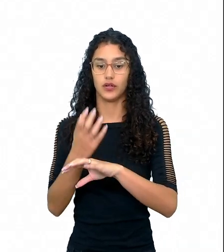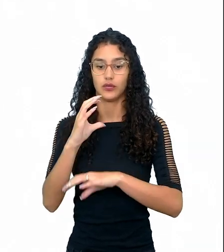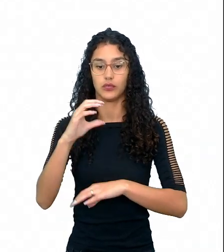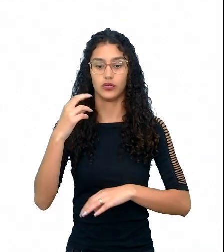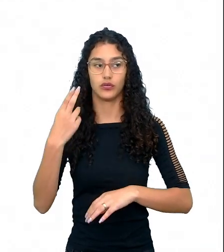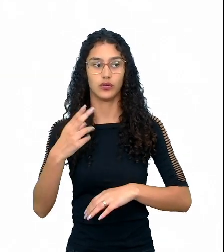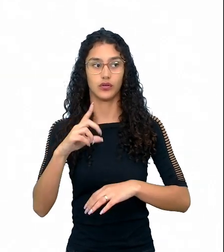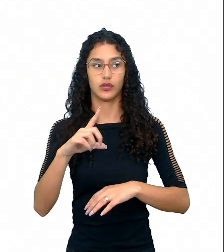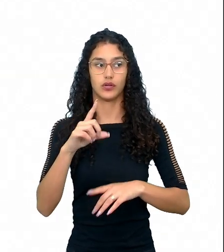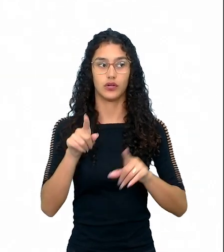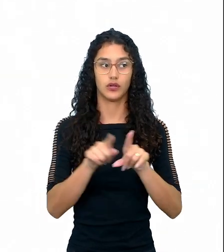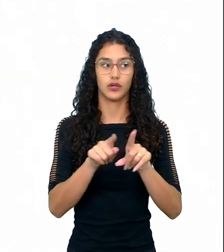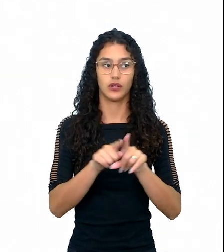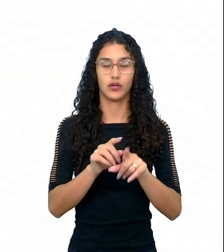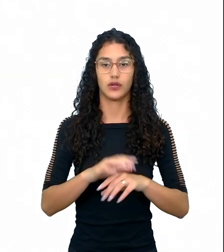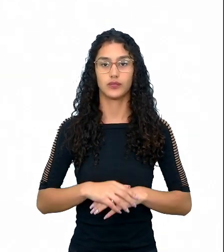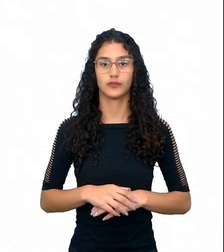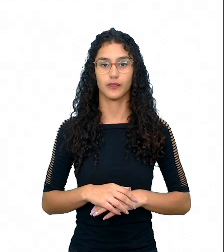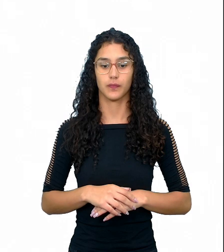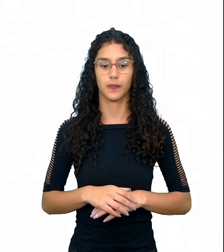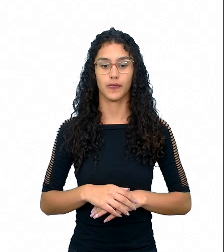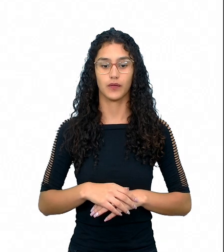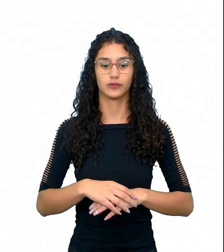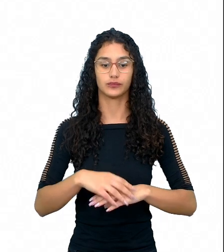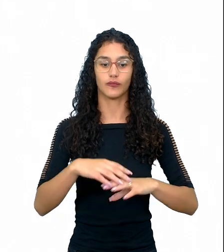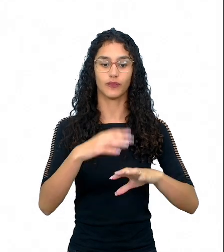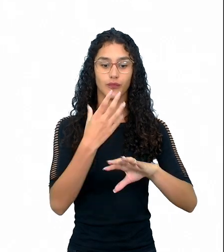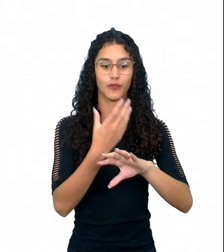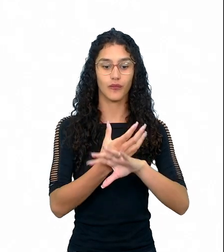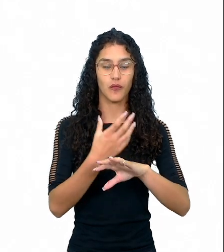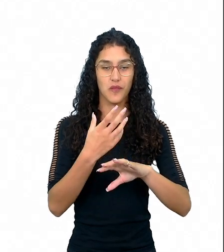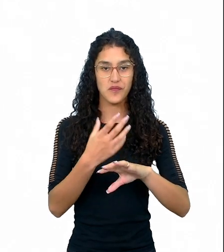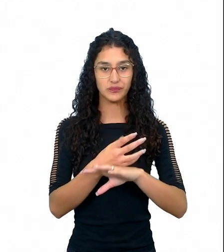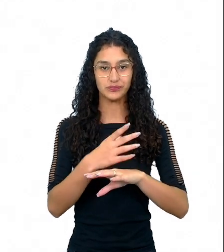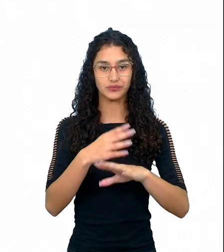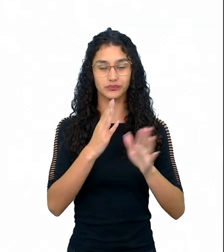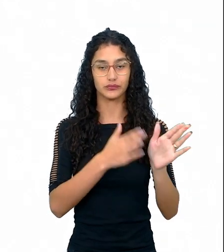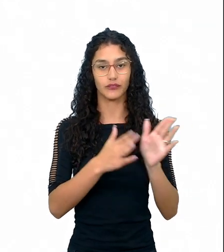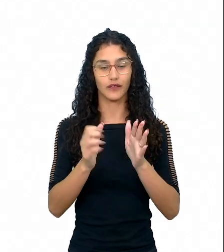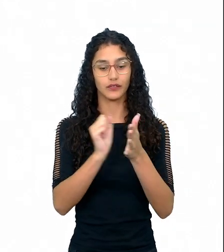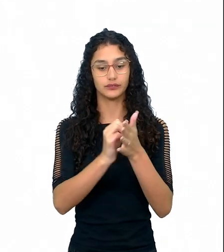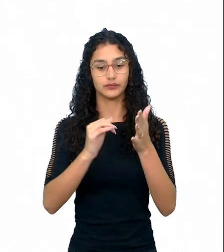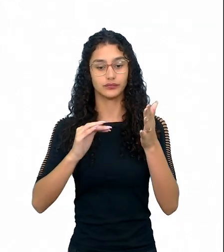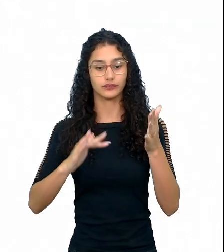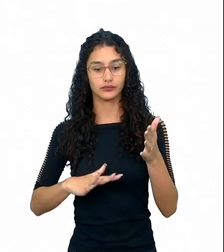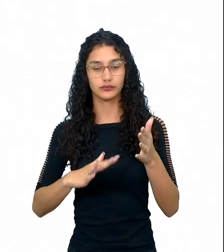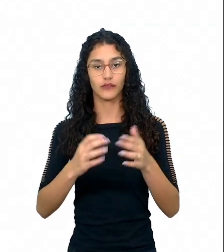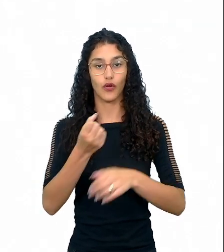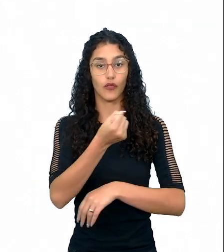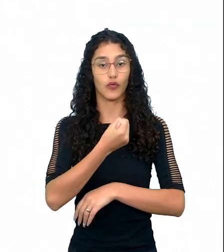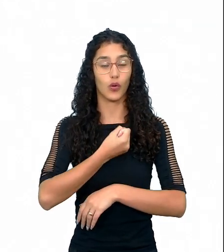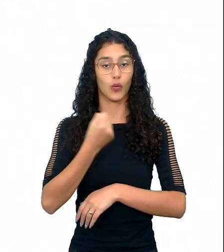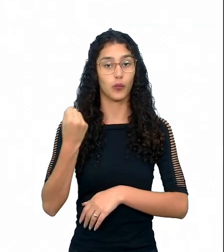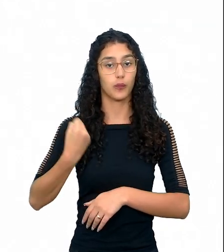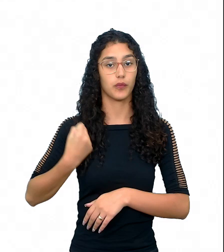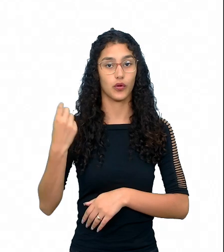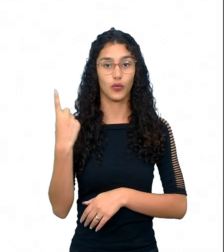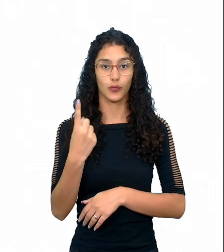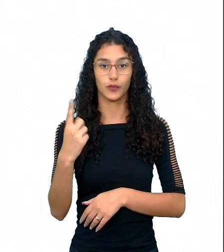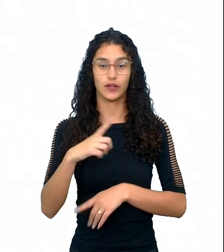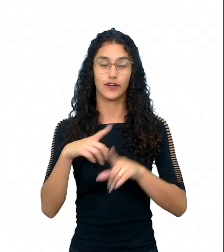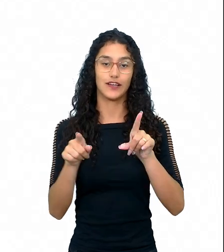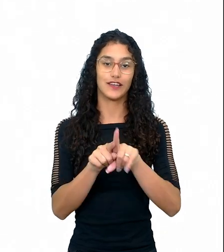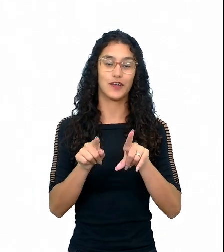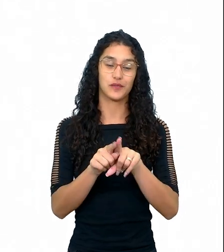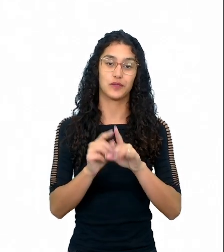língua portuguesa, a etapa ensino médio, e o tema é a sequência de atividades 4 do volume 1.